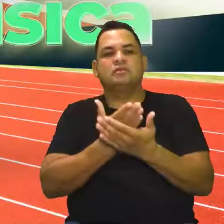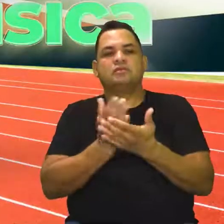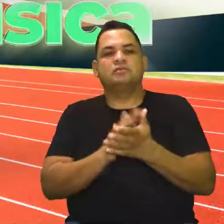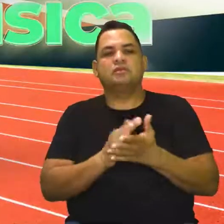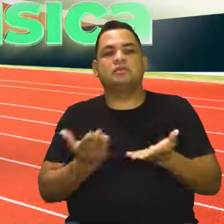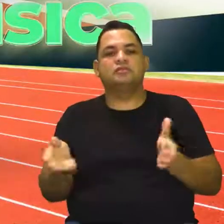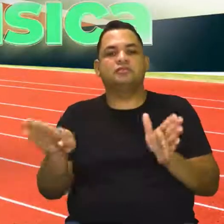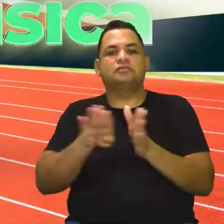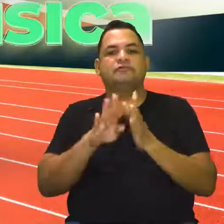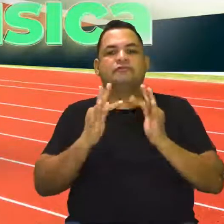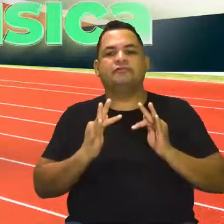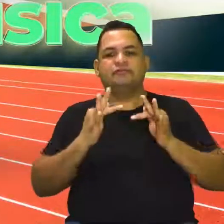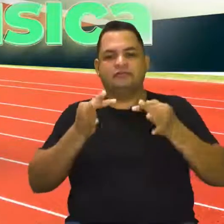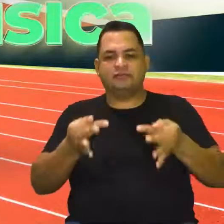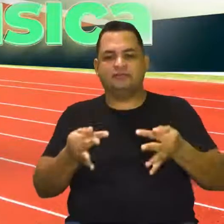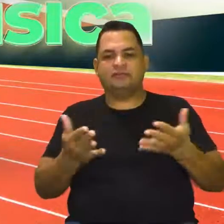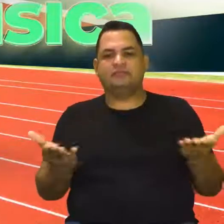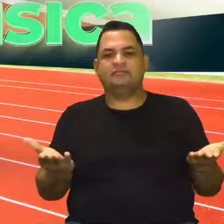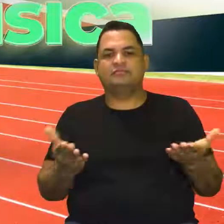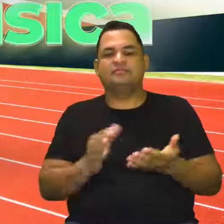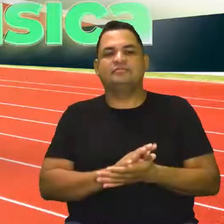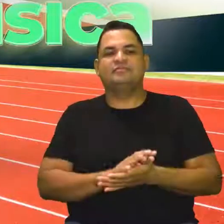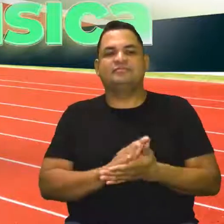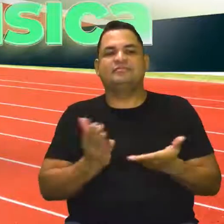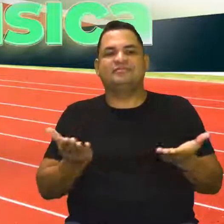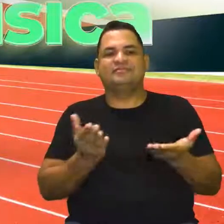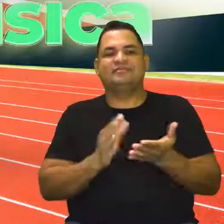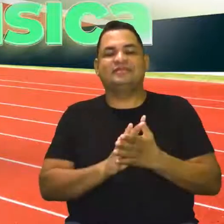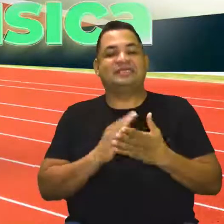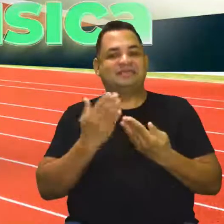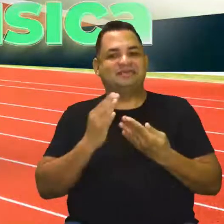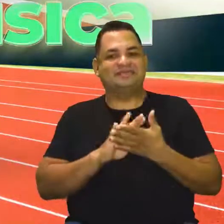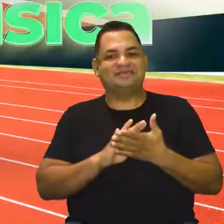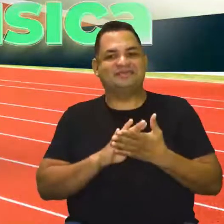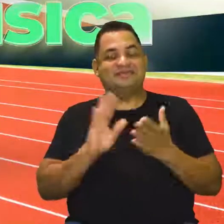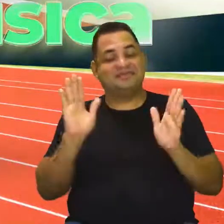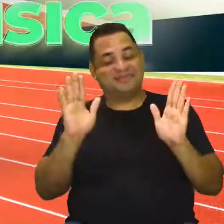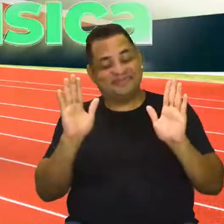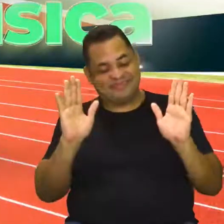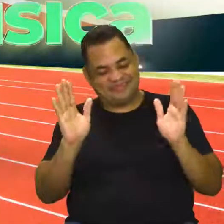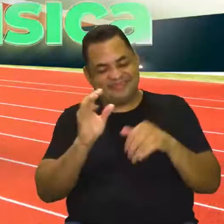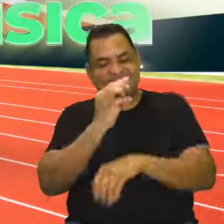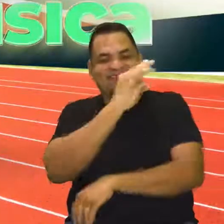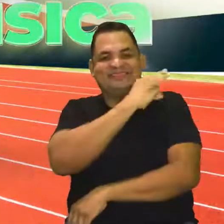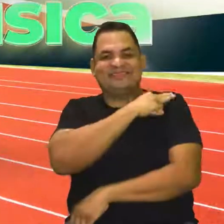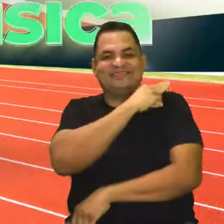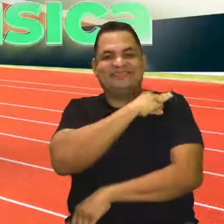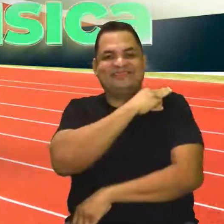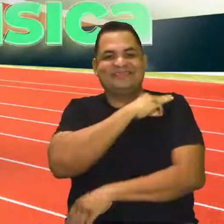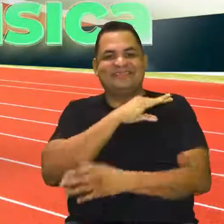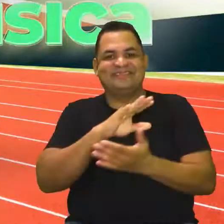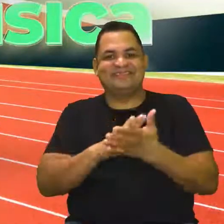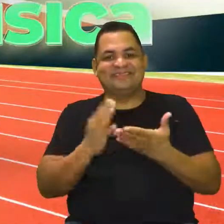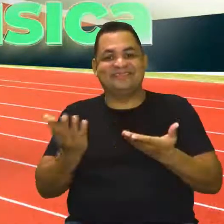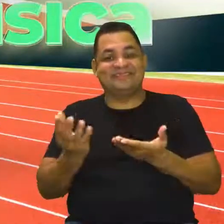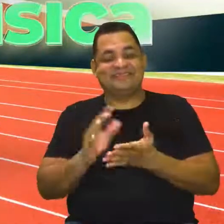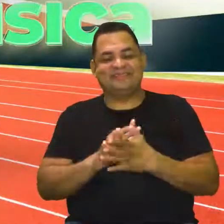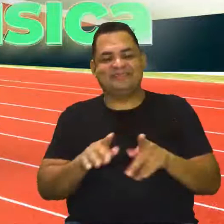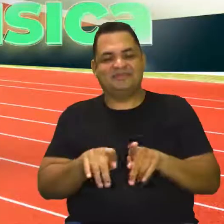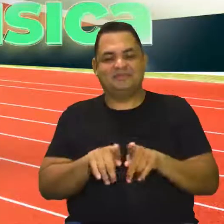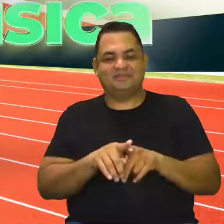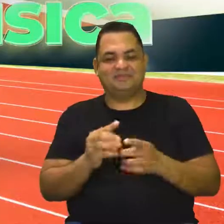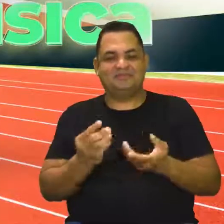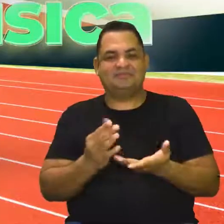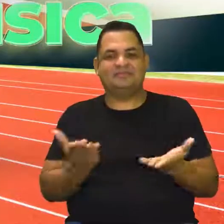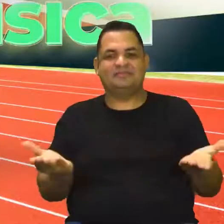chegando no finalzinho aí, né, prof? Exato. Já estamos nos despedindo aí do terceiro ano. E o terceiro ano se despedindo da gente,